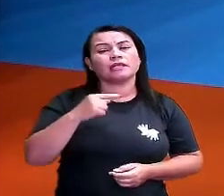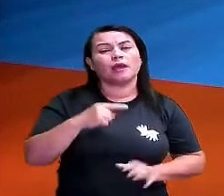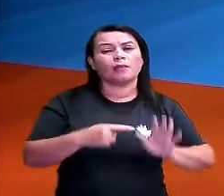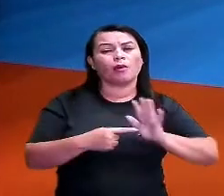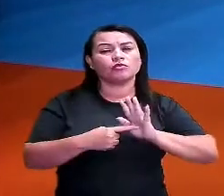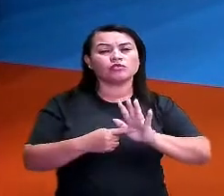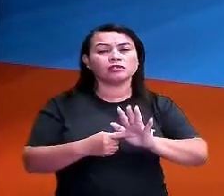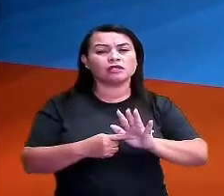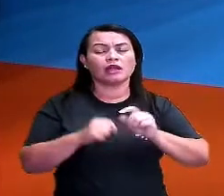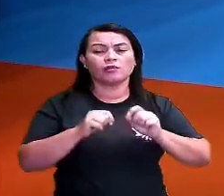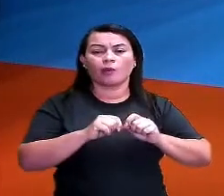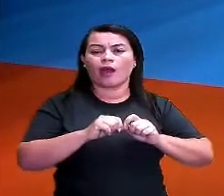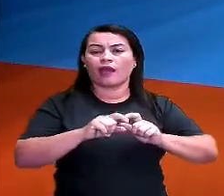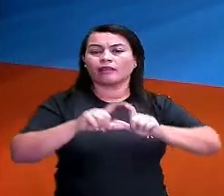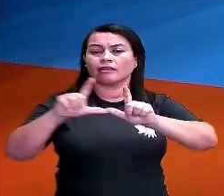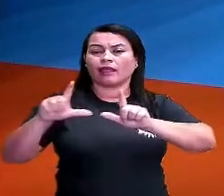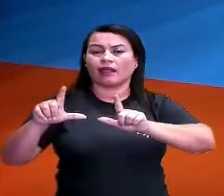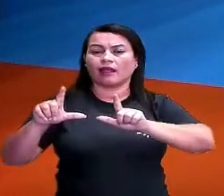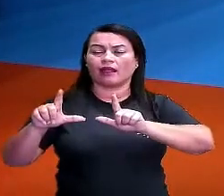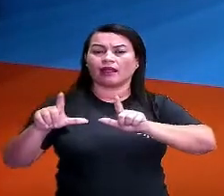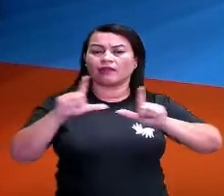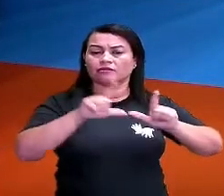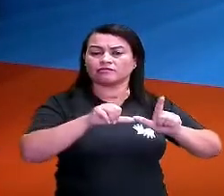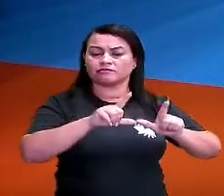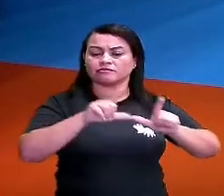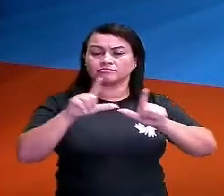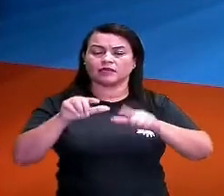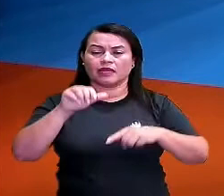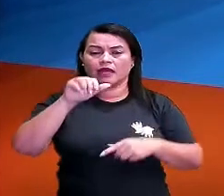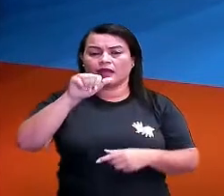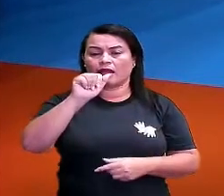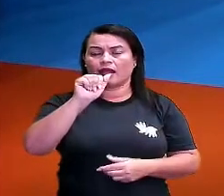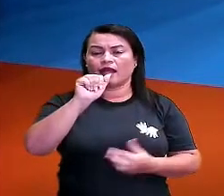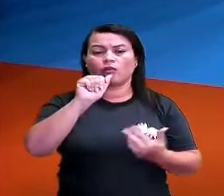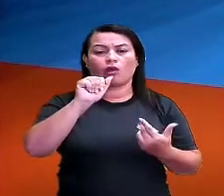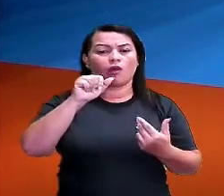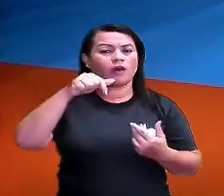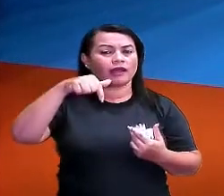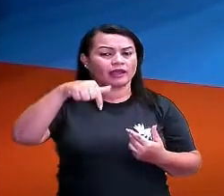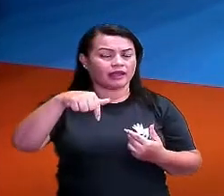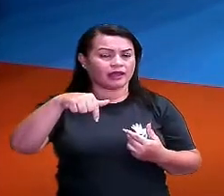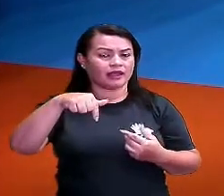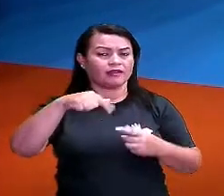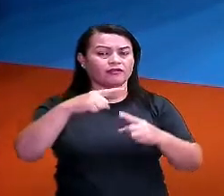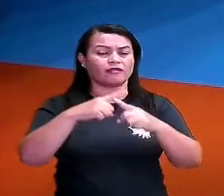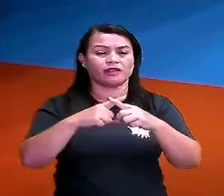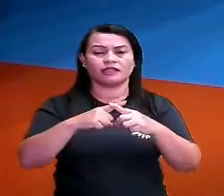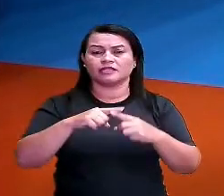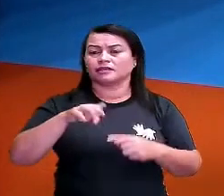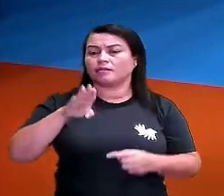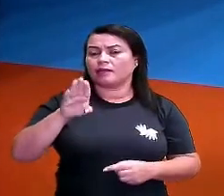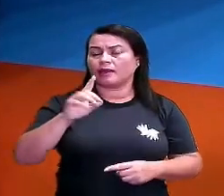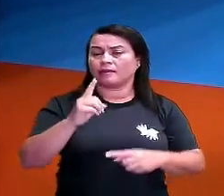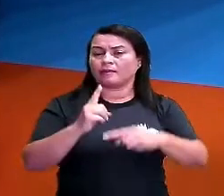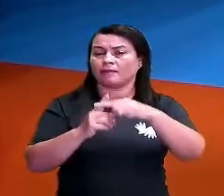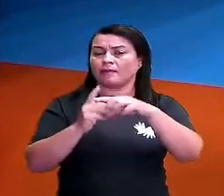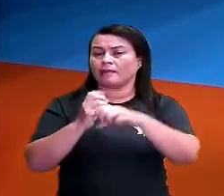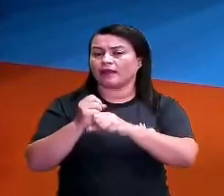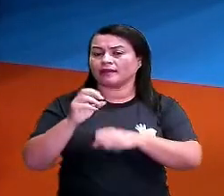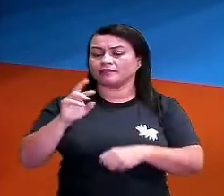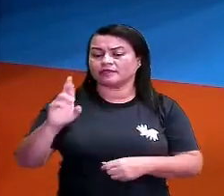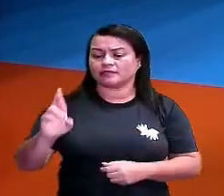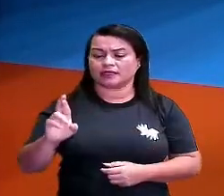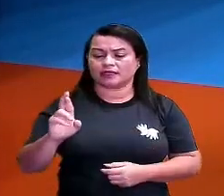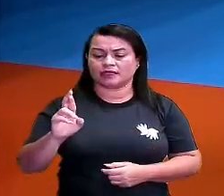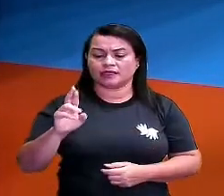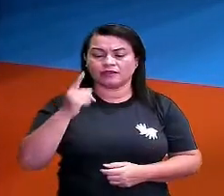tela anterior, que eu trago aí. A igual a Q vezes B mais R. Olha ela aqui. Só que aqui, ó,